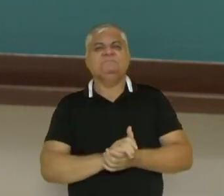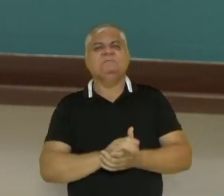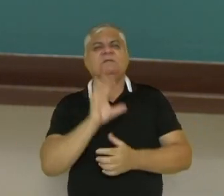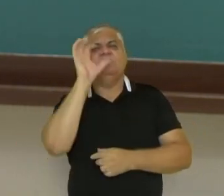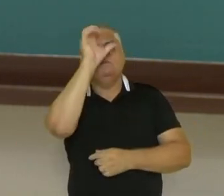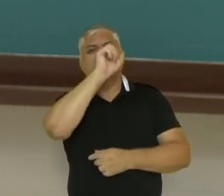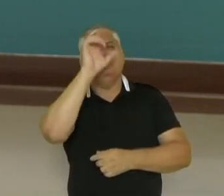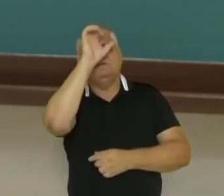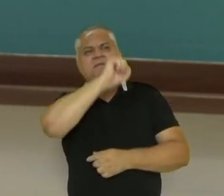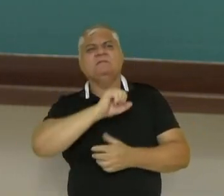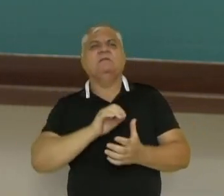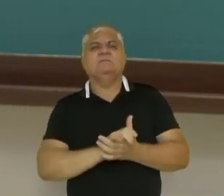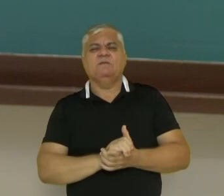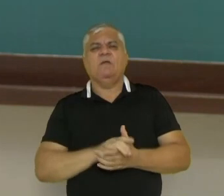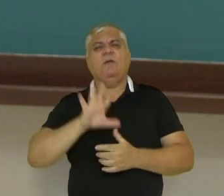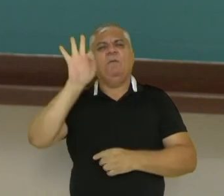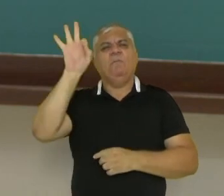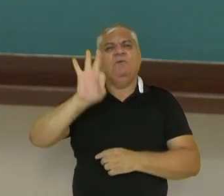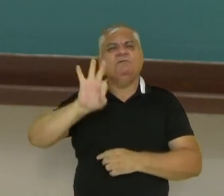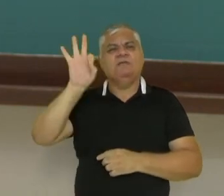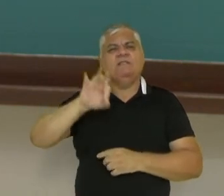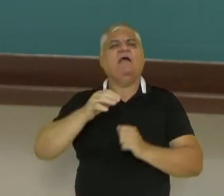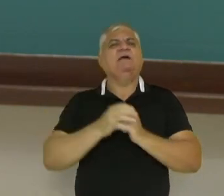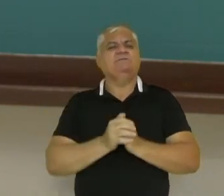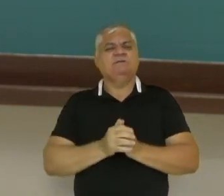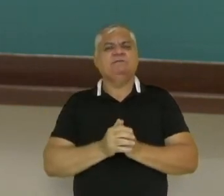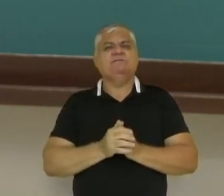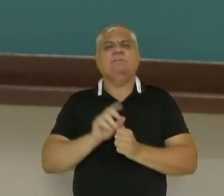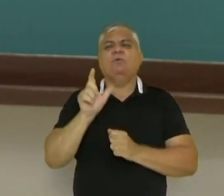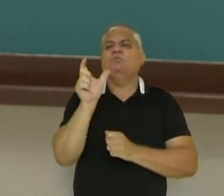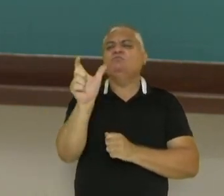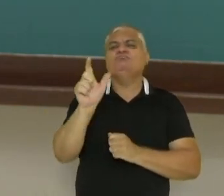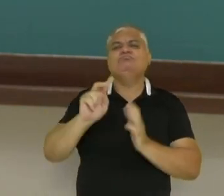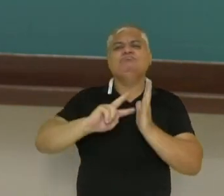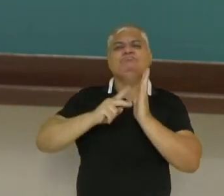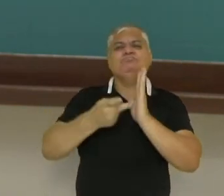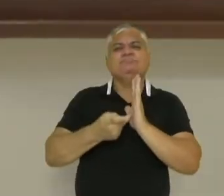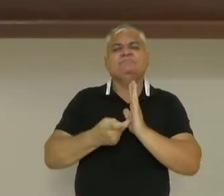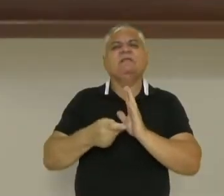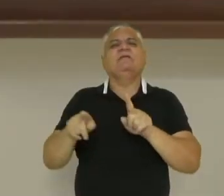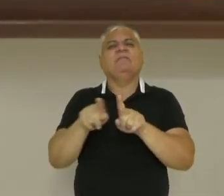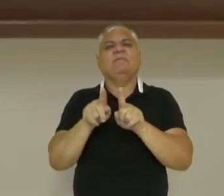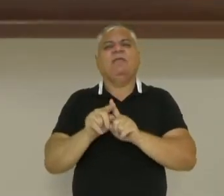vimos na aula de hoje? Porcentagem. A sua definição, a sua